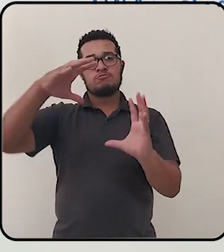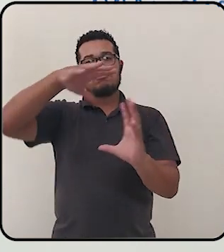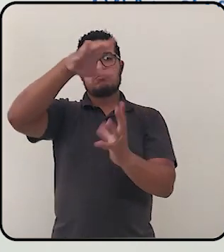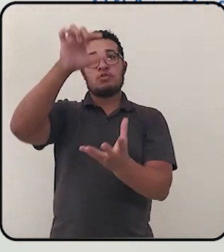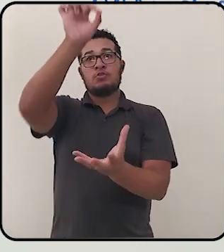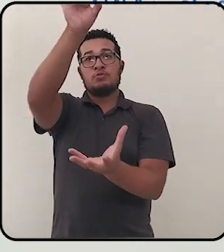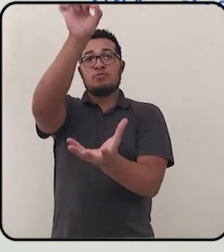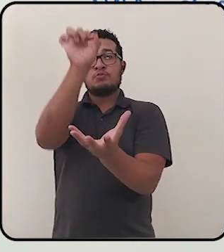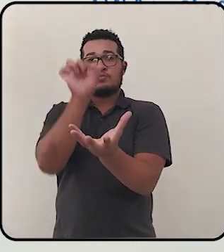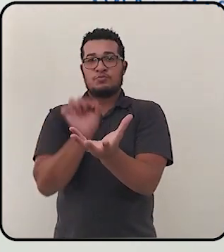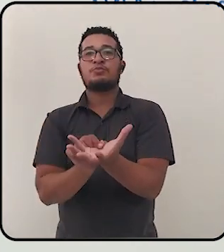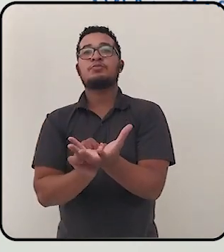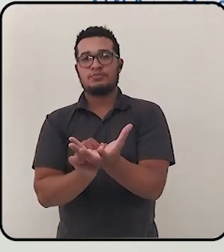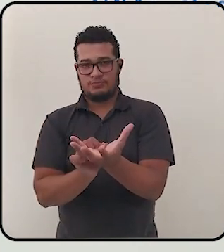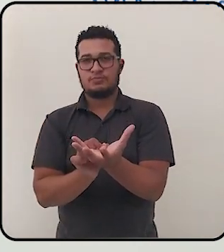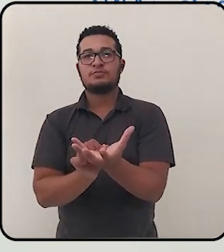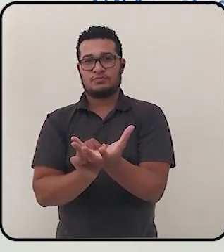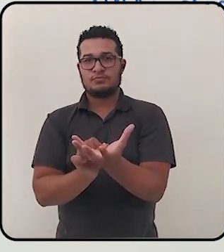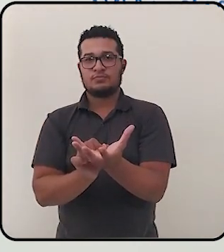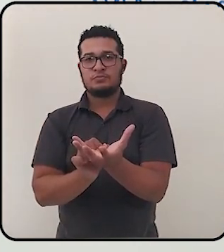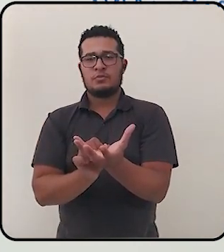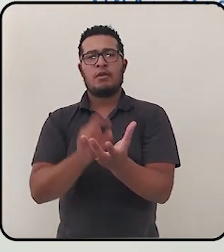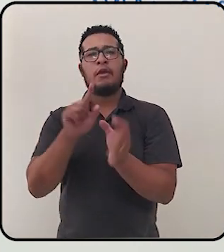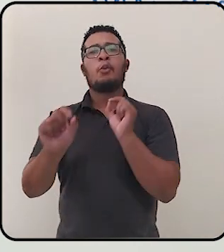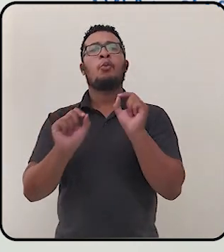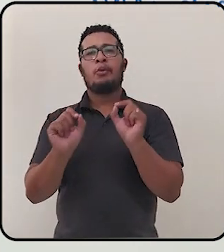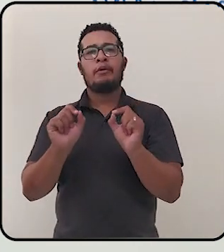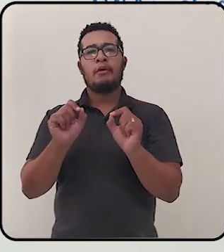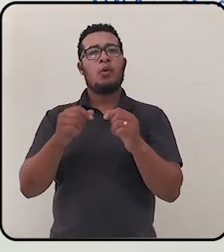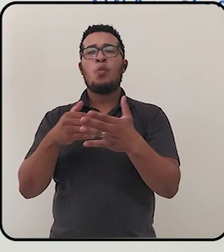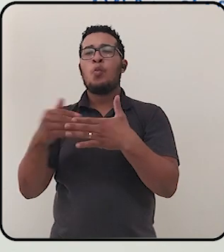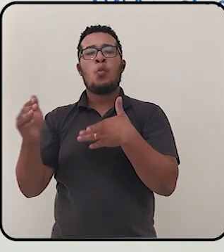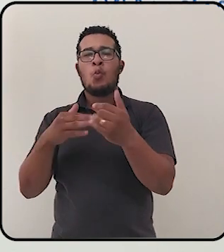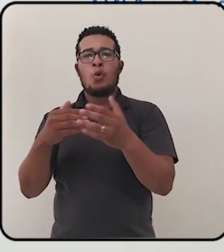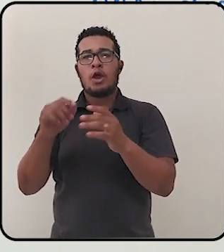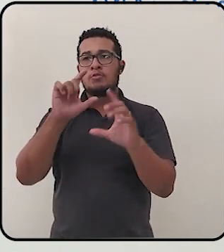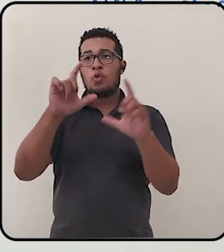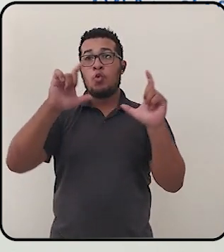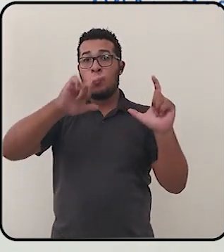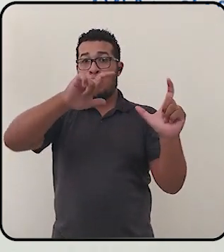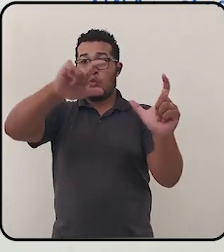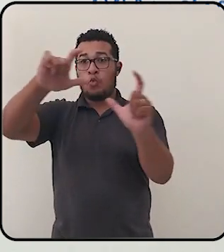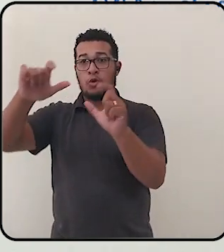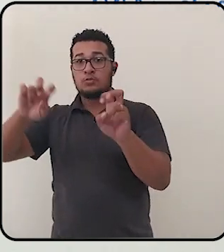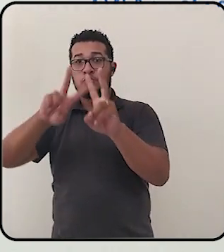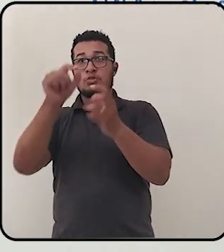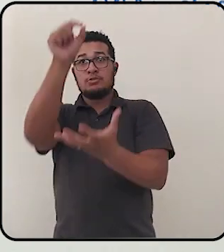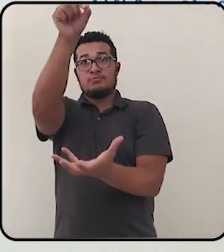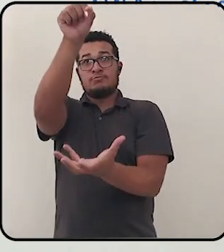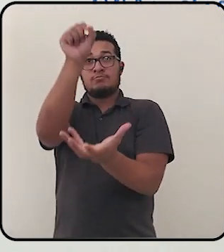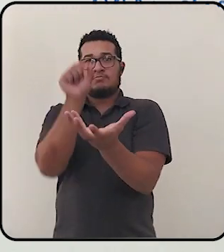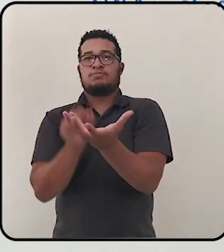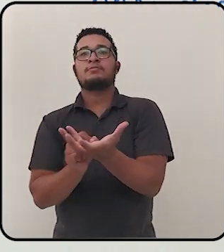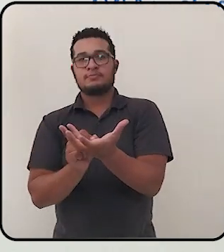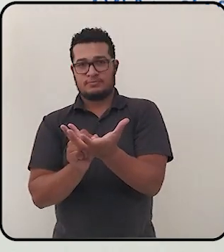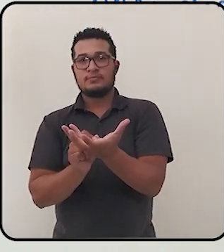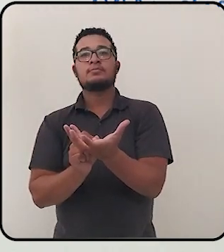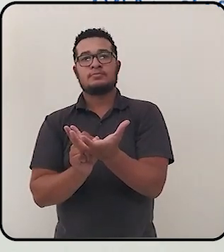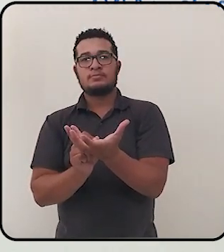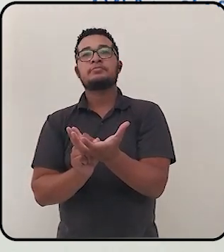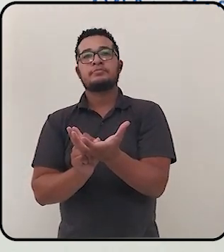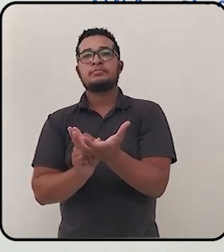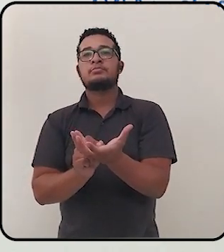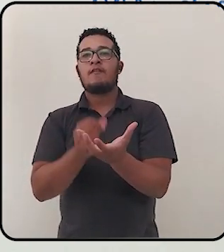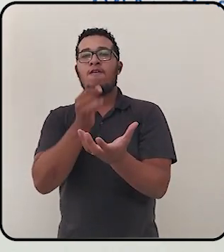Então, longitude é a distância de qualquer ponto da superfície terrestre em relação ao meridiano de